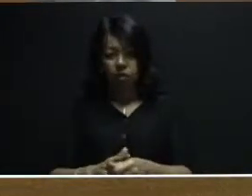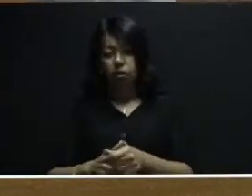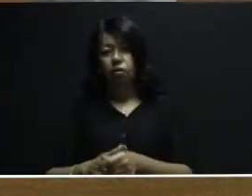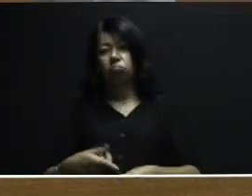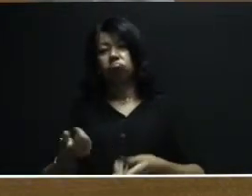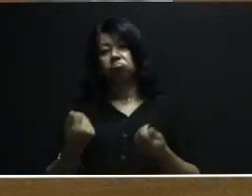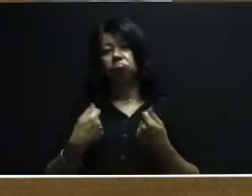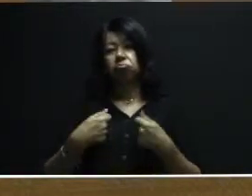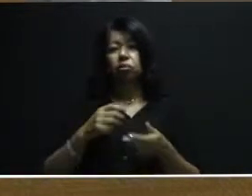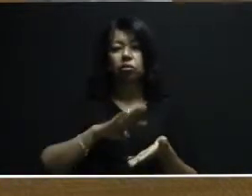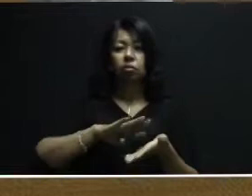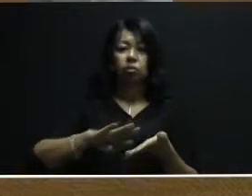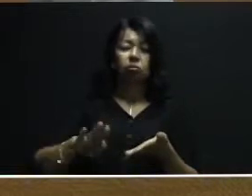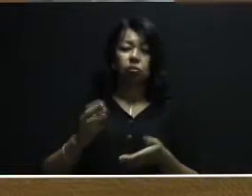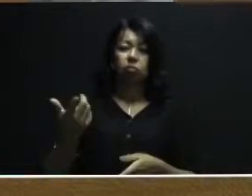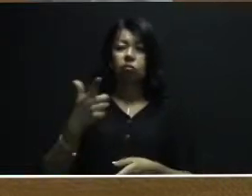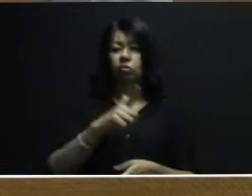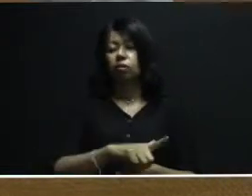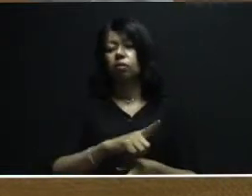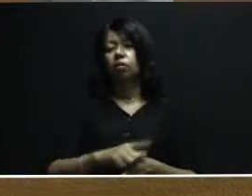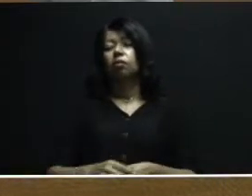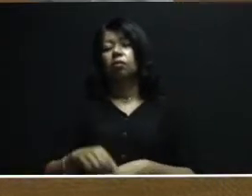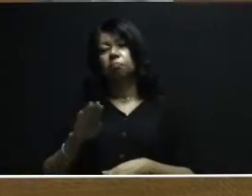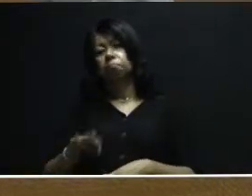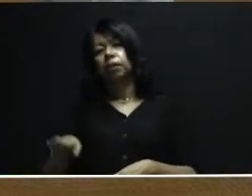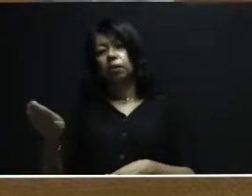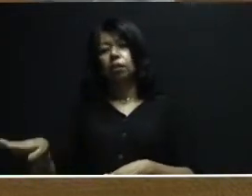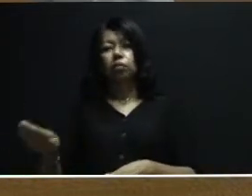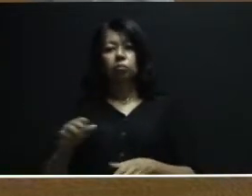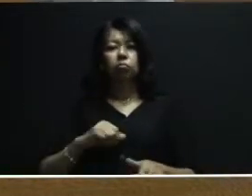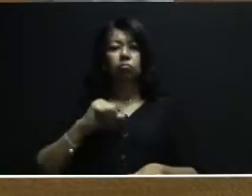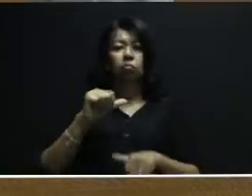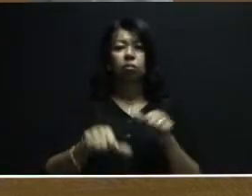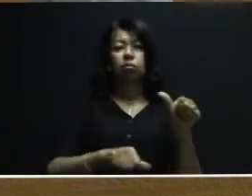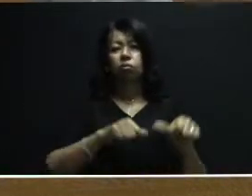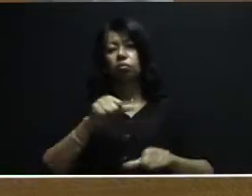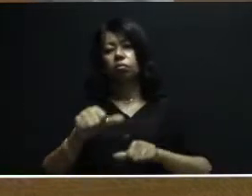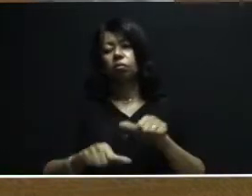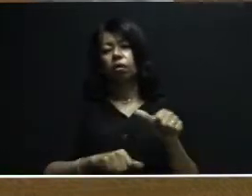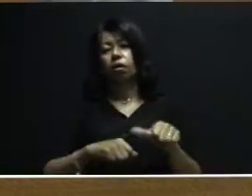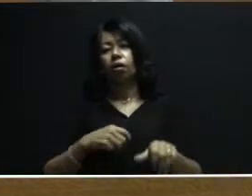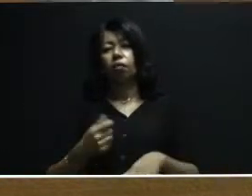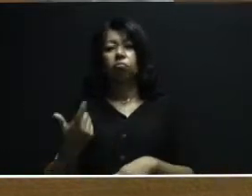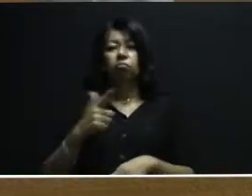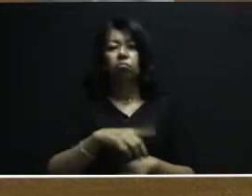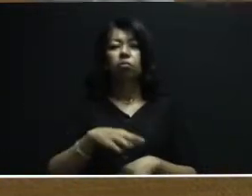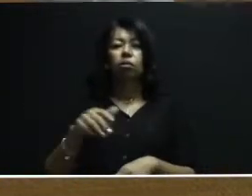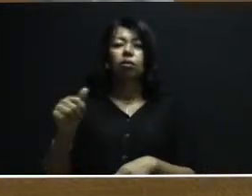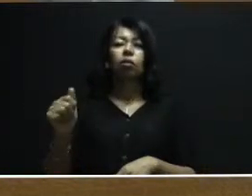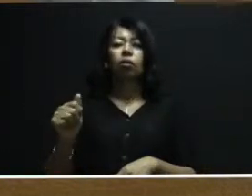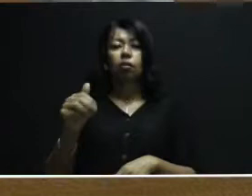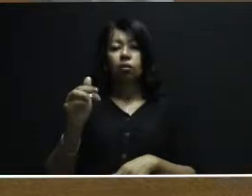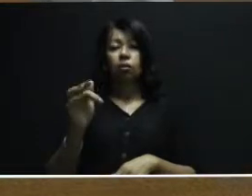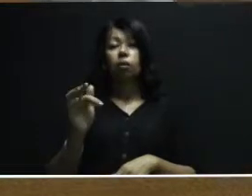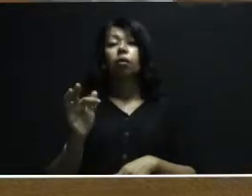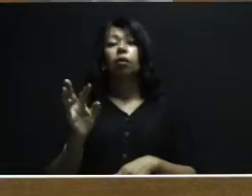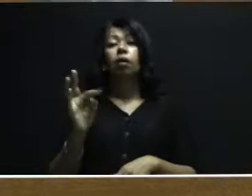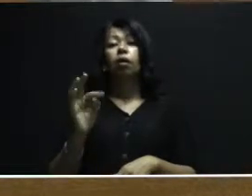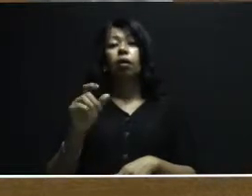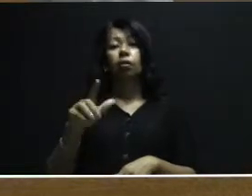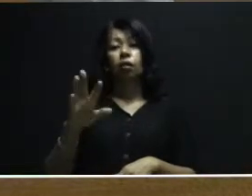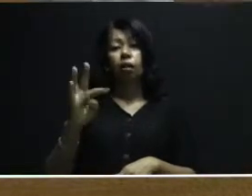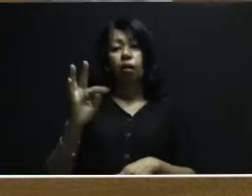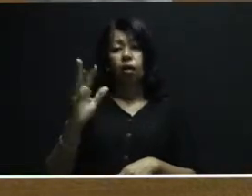a chance desse garoto se tornar um atleta, porque ele não tem o contato